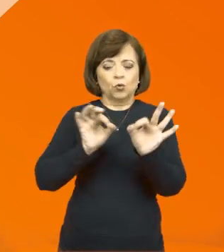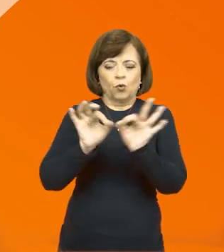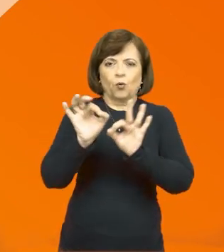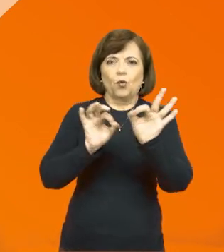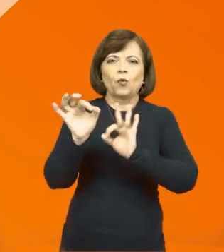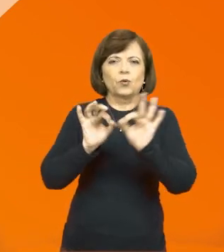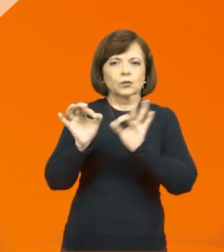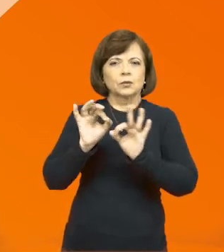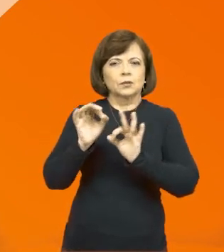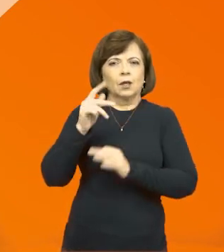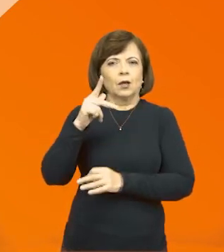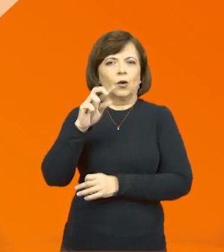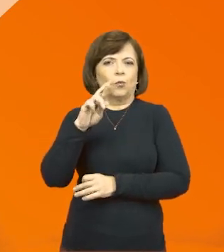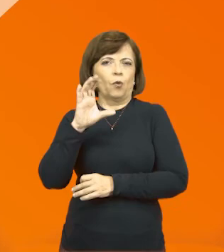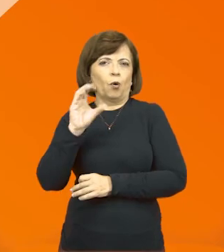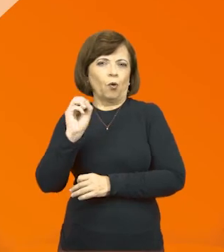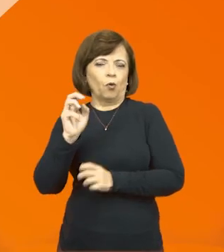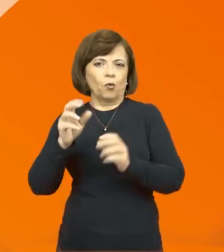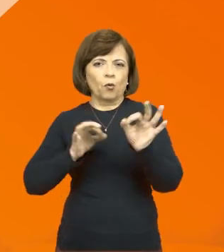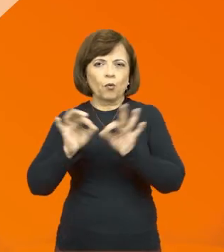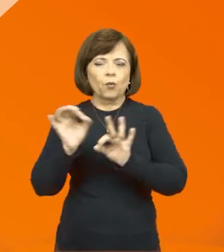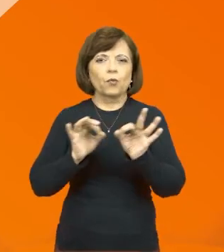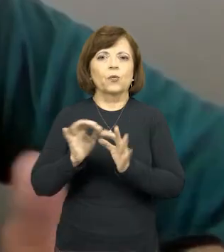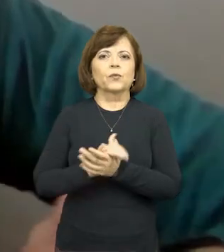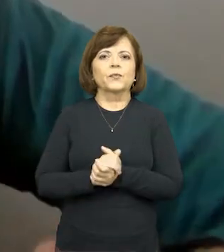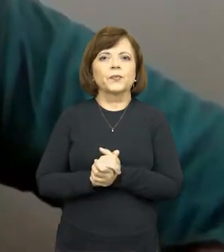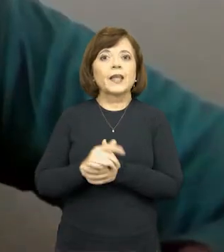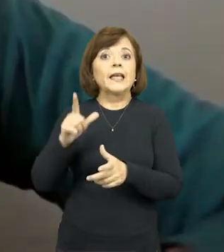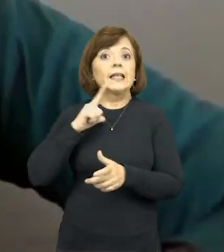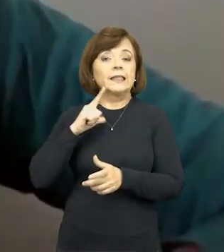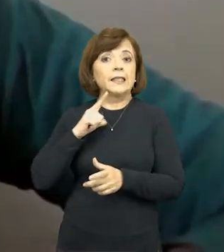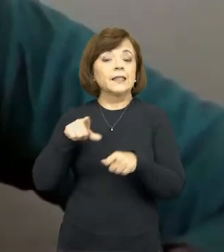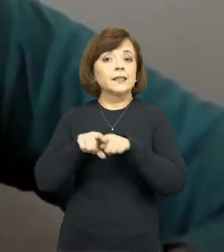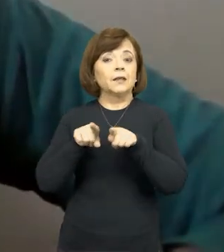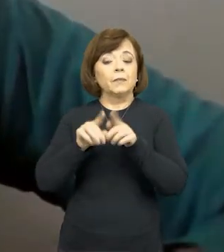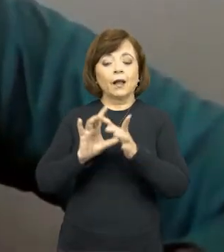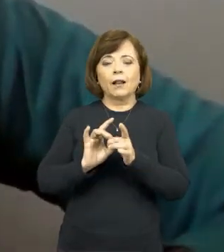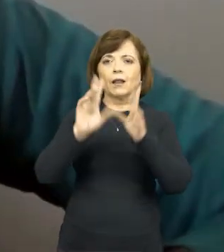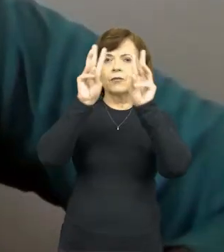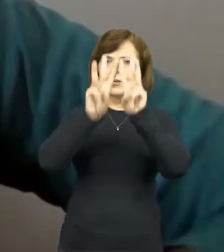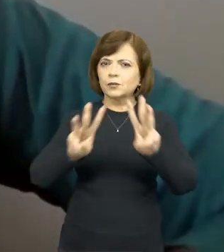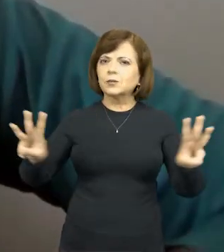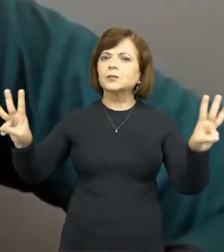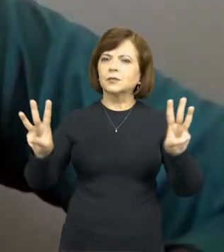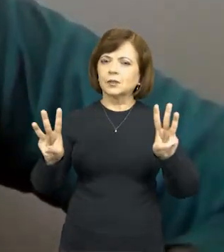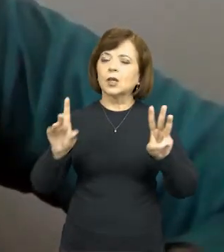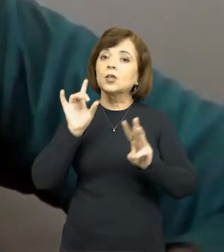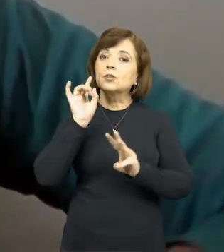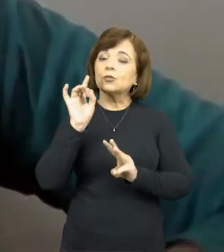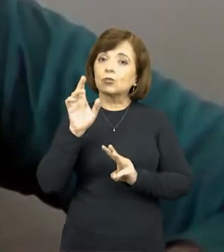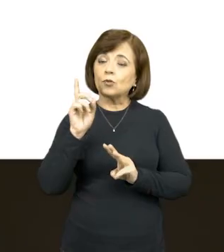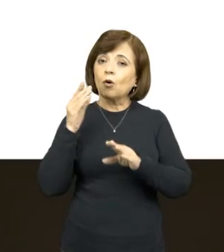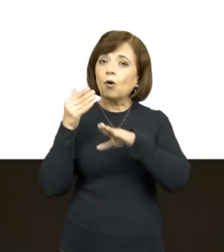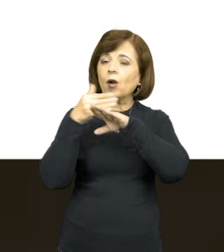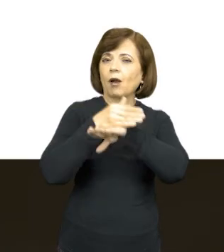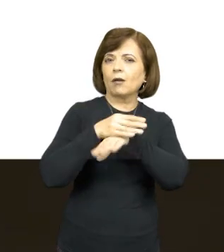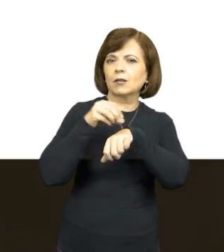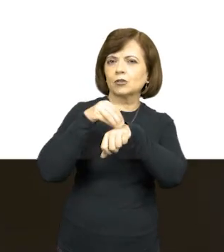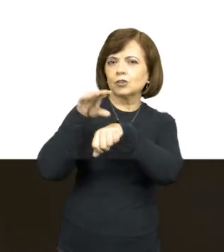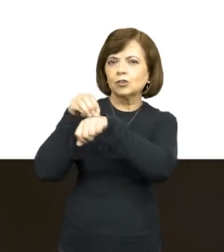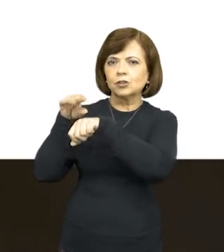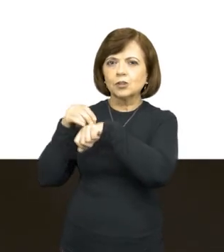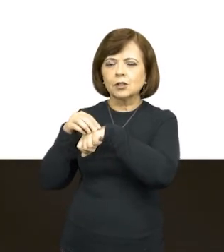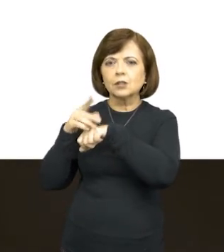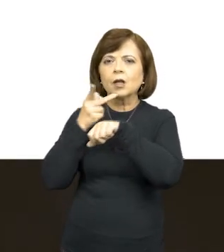PROCONs, da Comissão de Defesa do Consumidor, e está disponível igualmente no site Consumidor Vencedor. Basta acessar a seção de